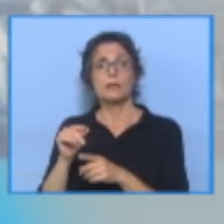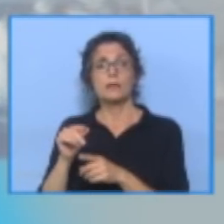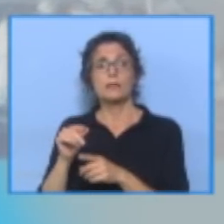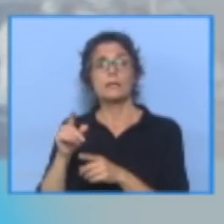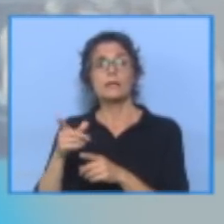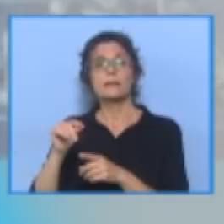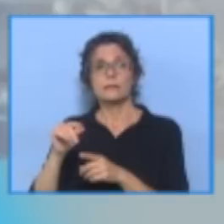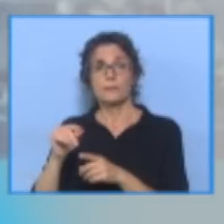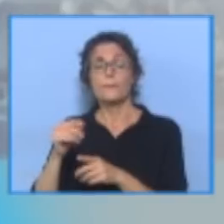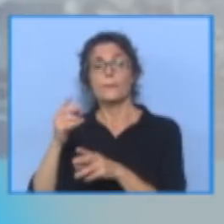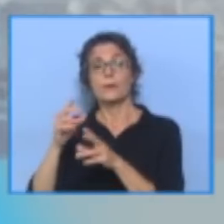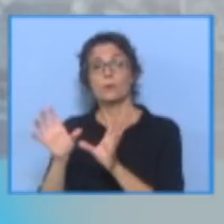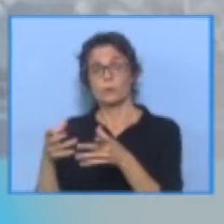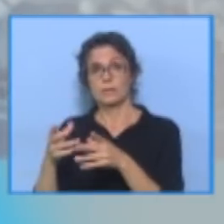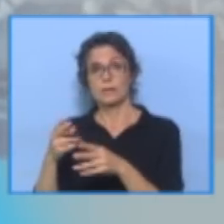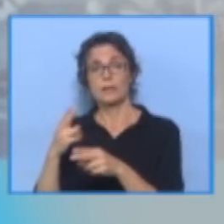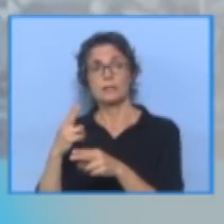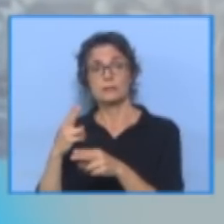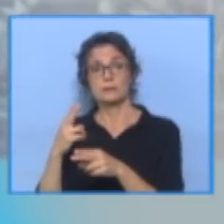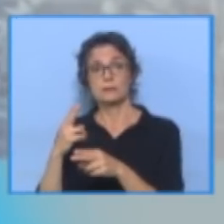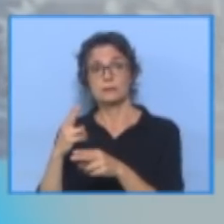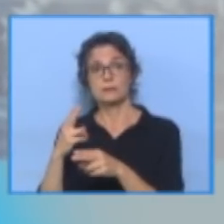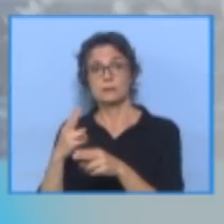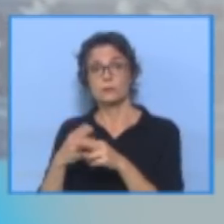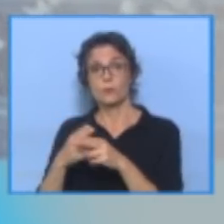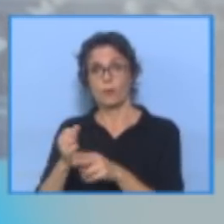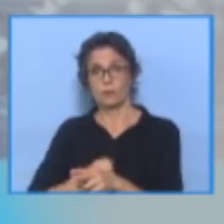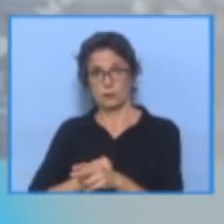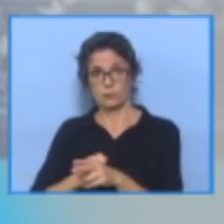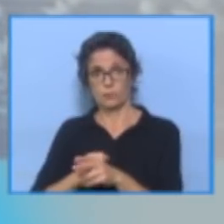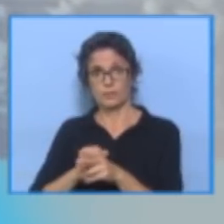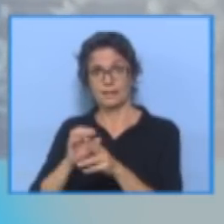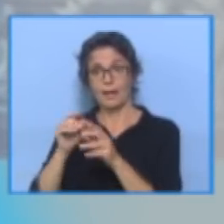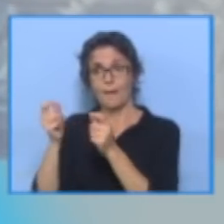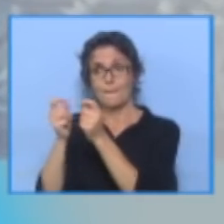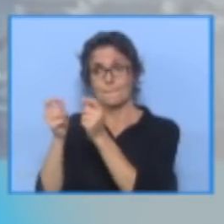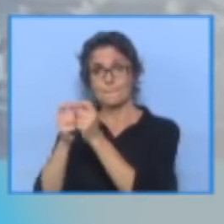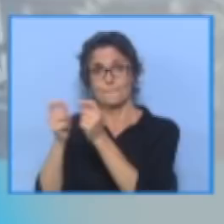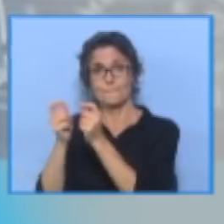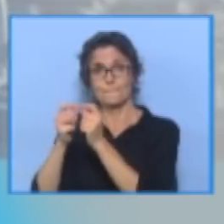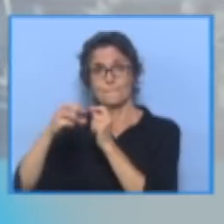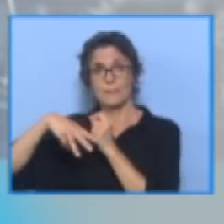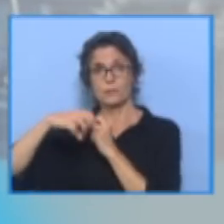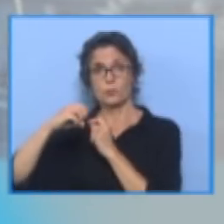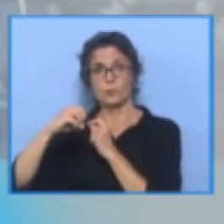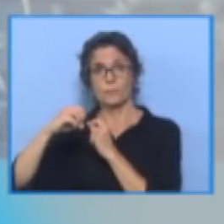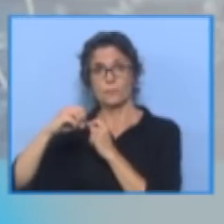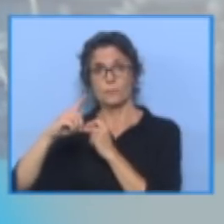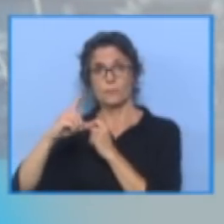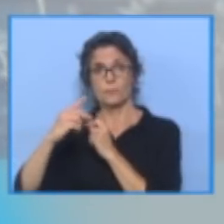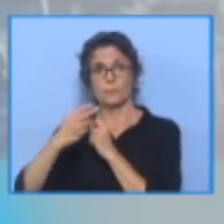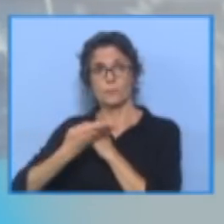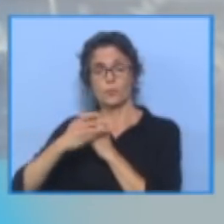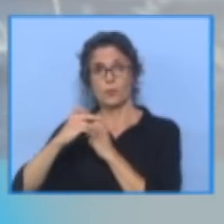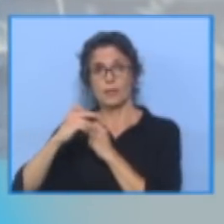comunidade romano-católica em Iași, que é na província da Moldávia, no leste da Roménia, perto da República